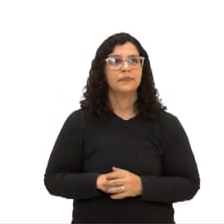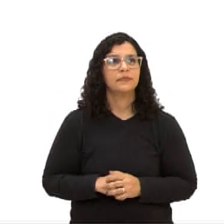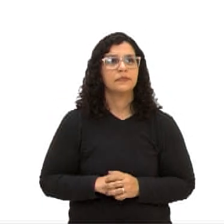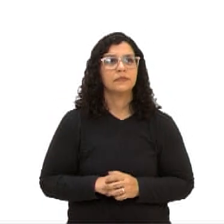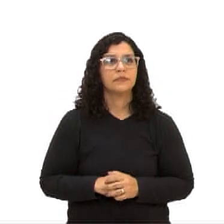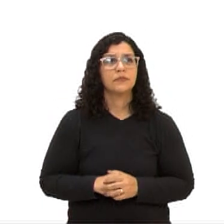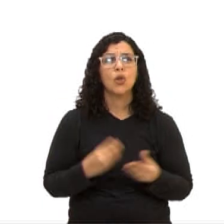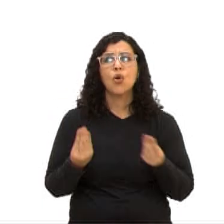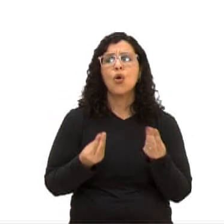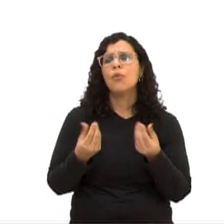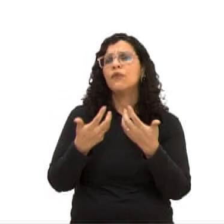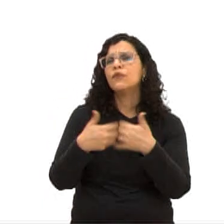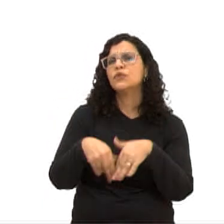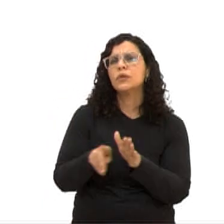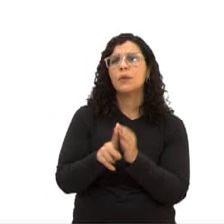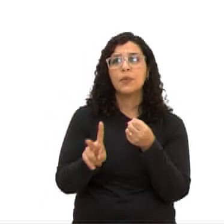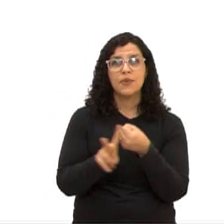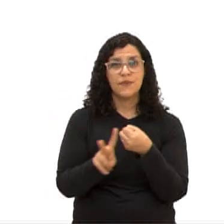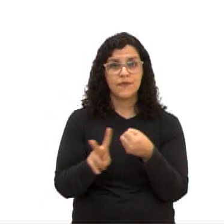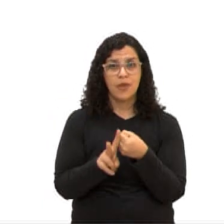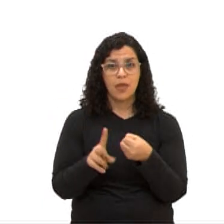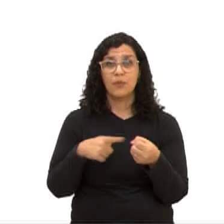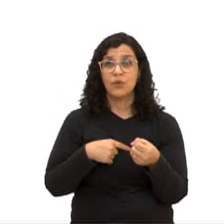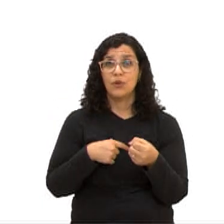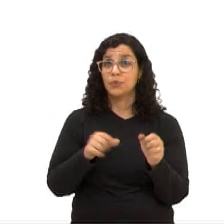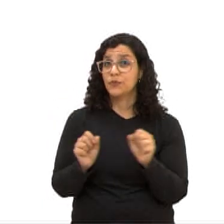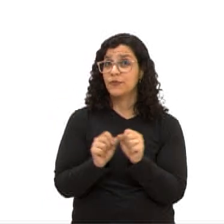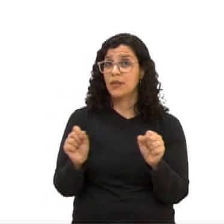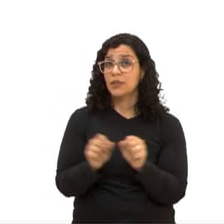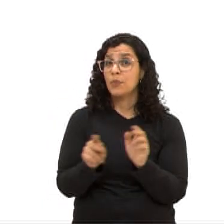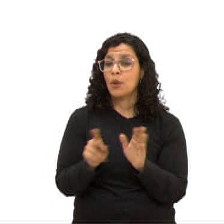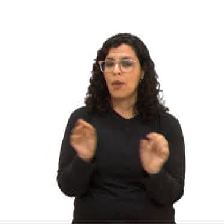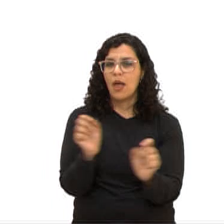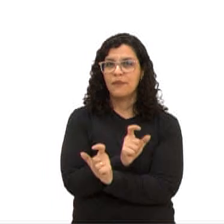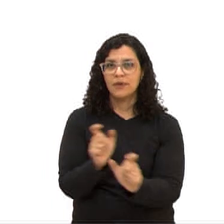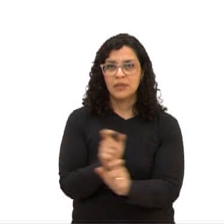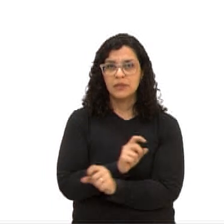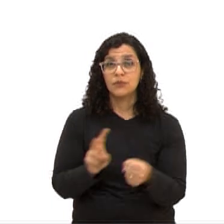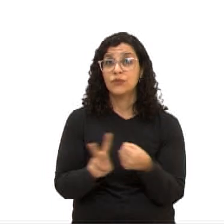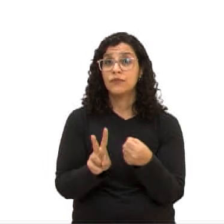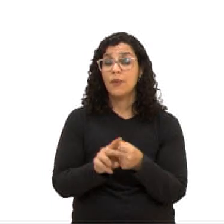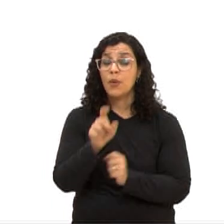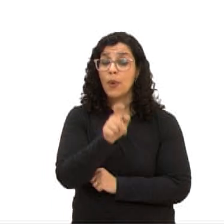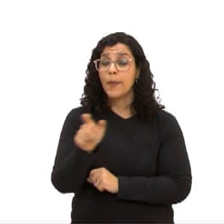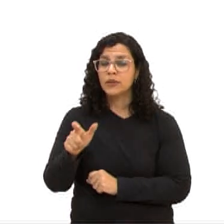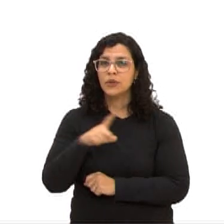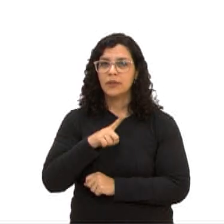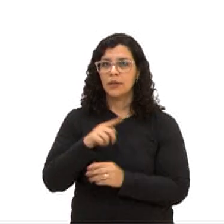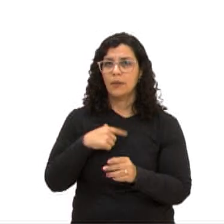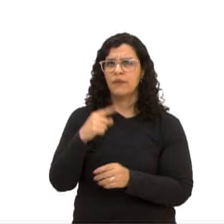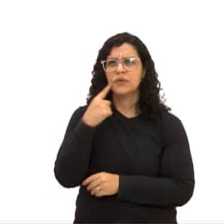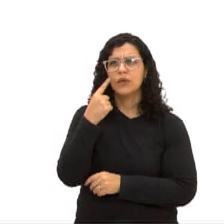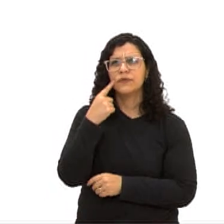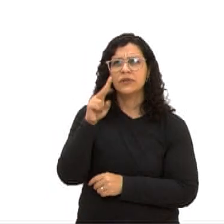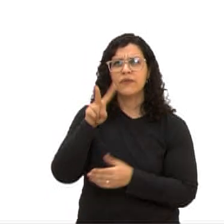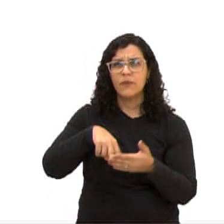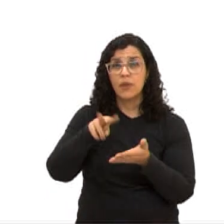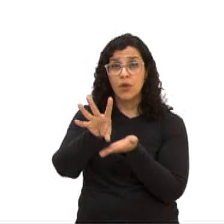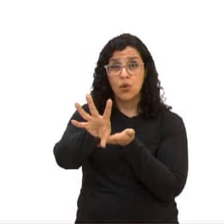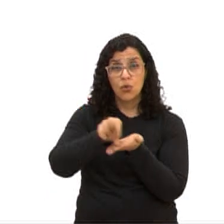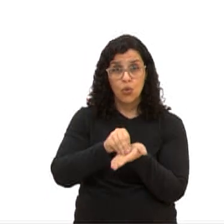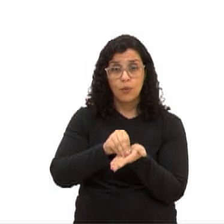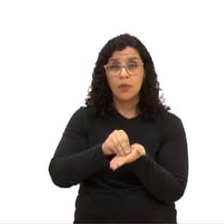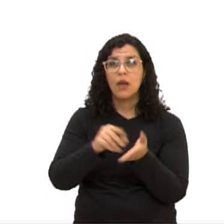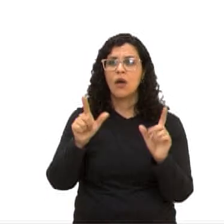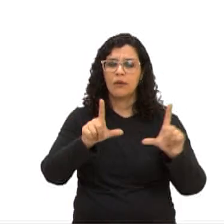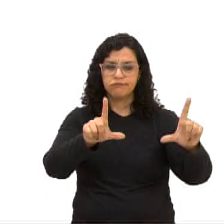partir. Como que os verbos vão ficar na conjugação do sujeito, com cada sujeito, né? Eu vou dar uns minutinhos para que vocês copiem